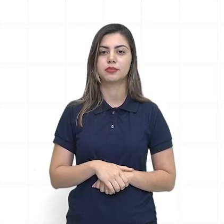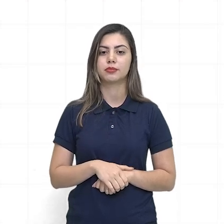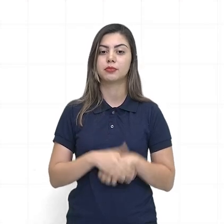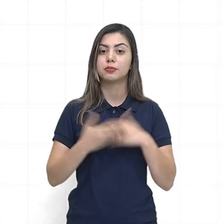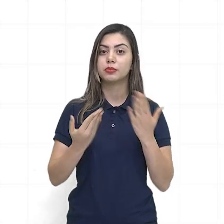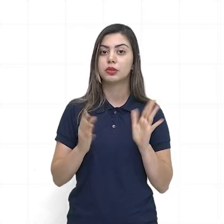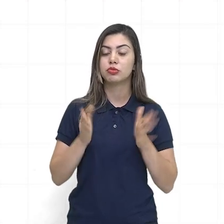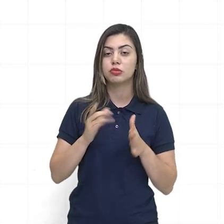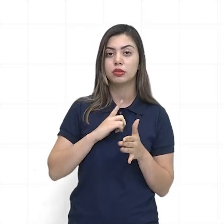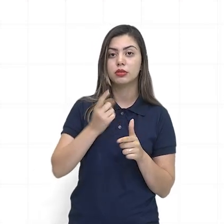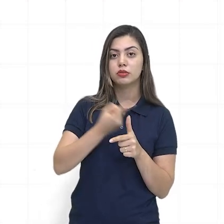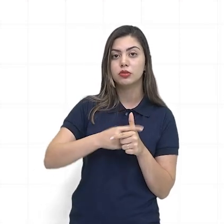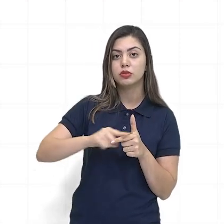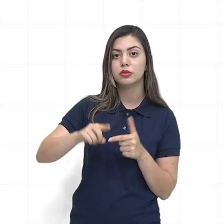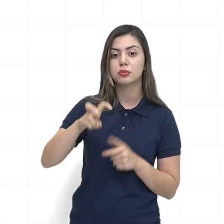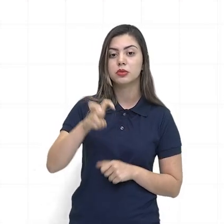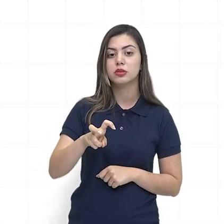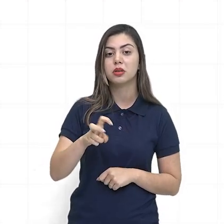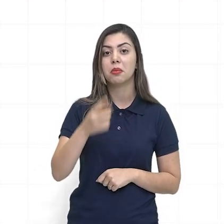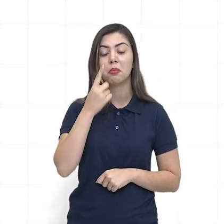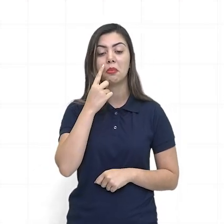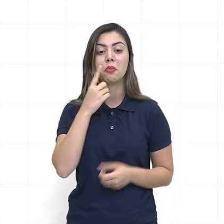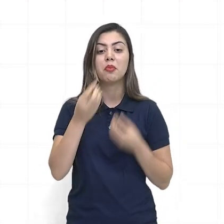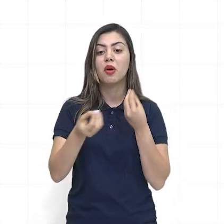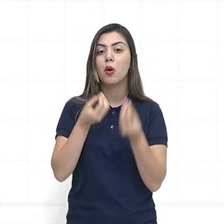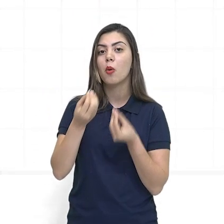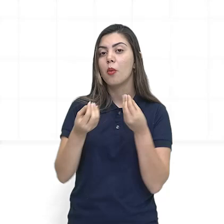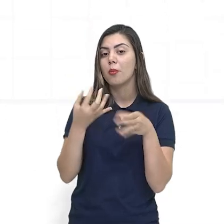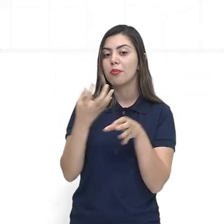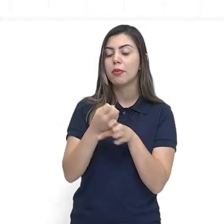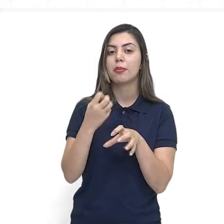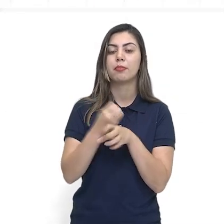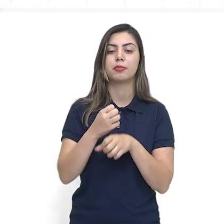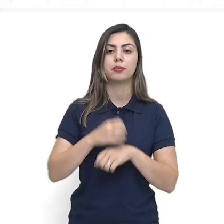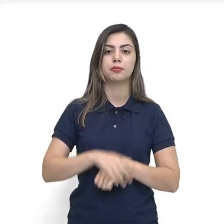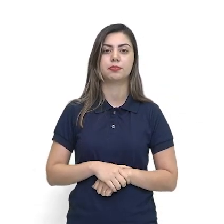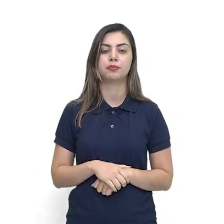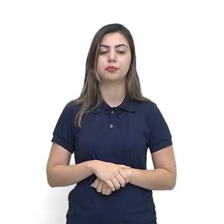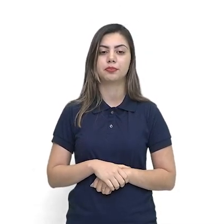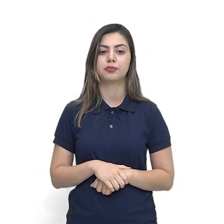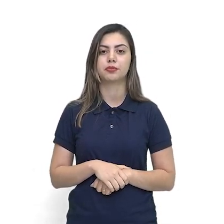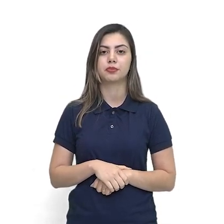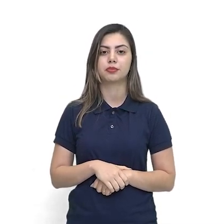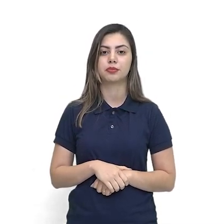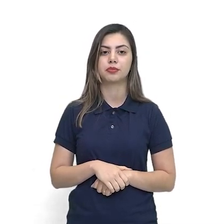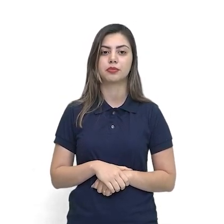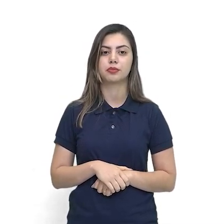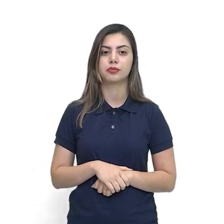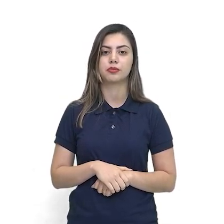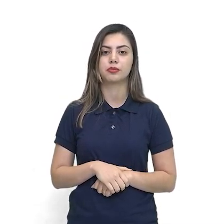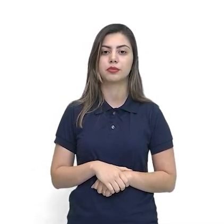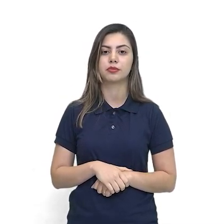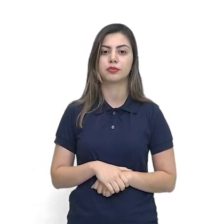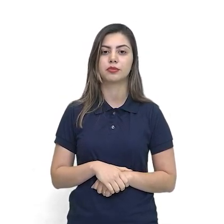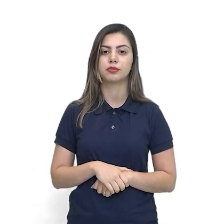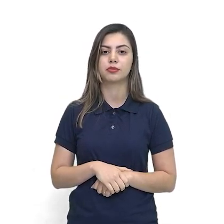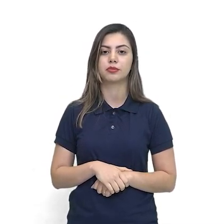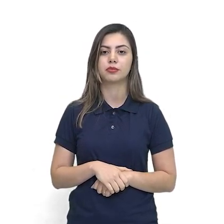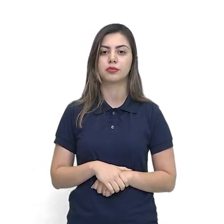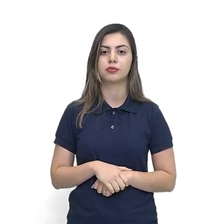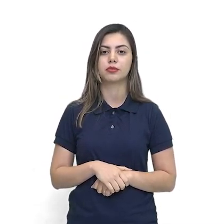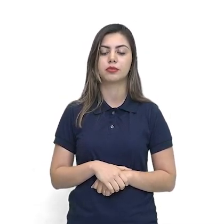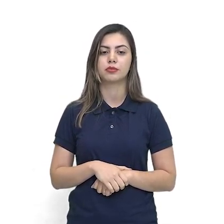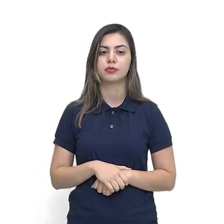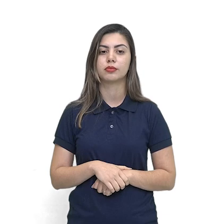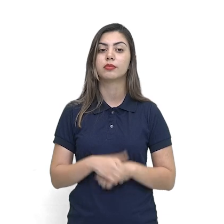Então, dividindo por 5, vamos ver como é que fica essa situação aqui, ó. Aqui, ó. Então, eu